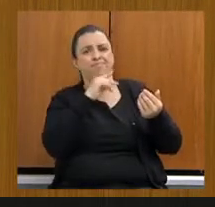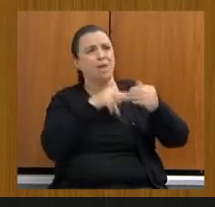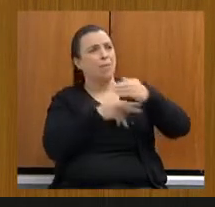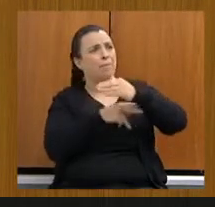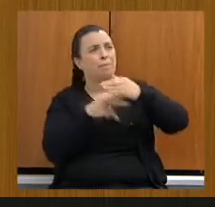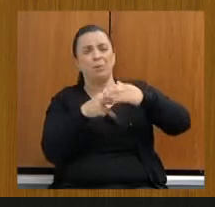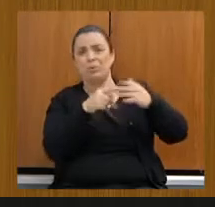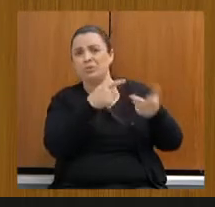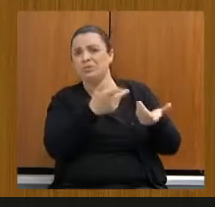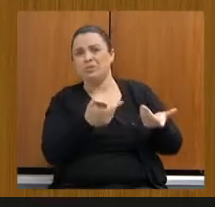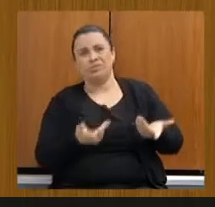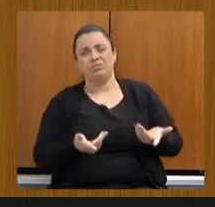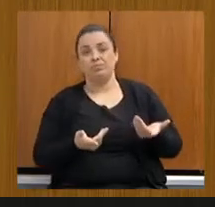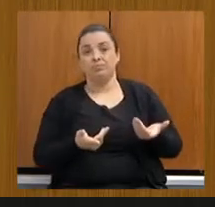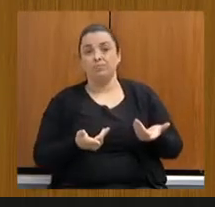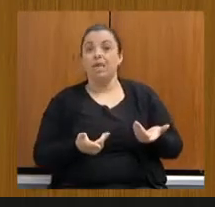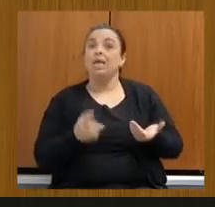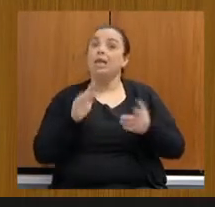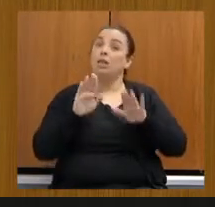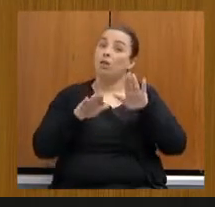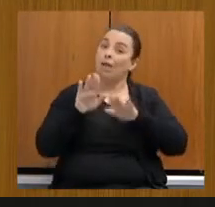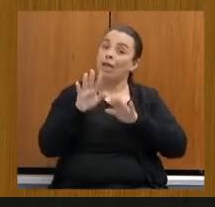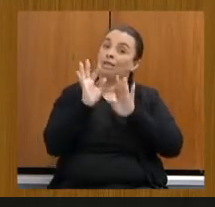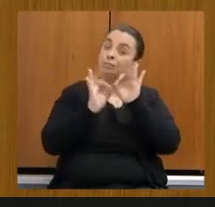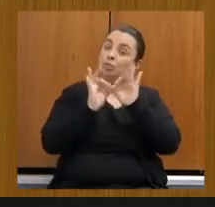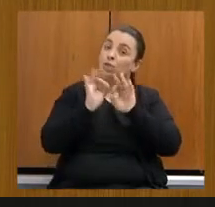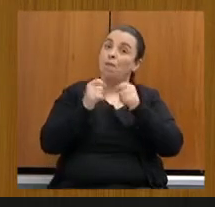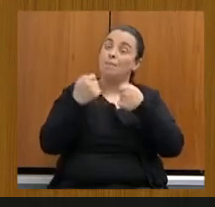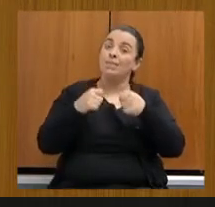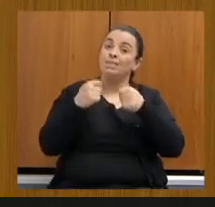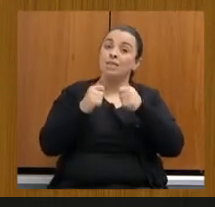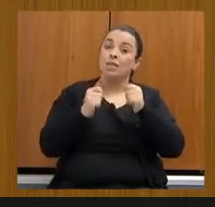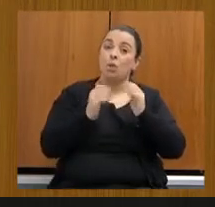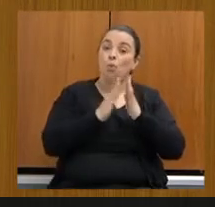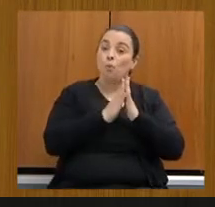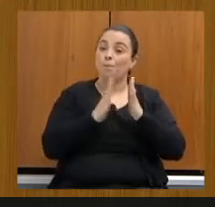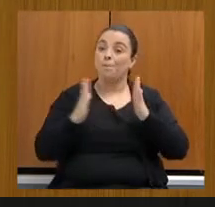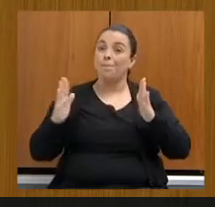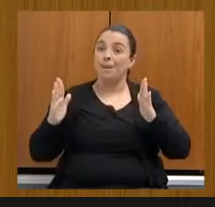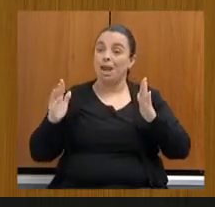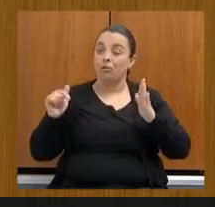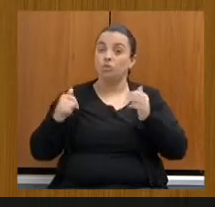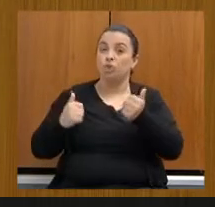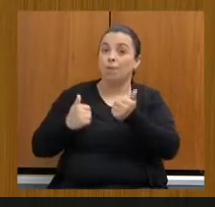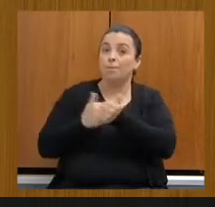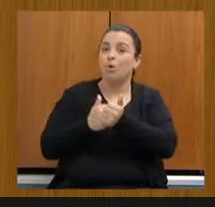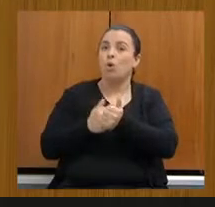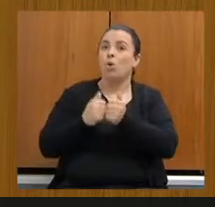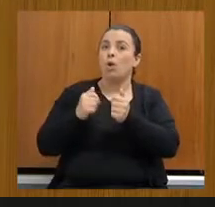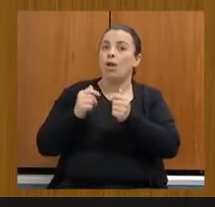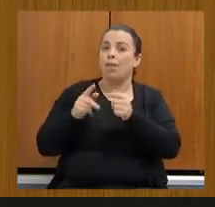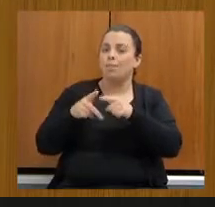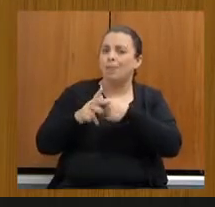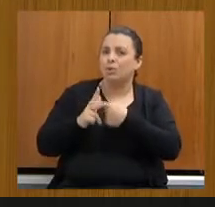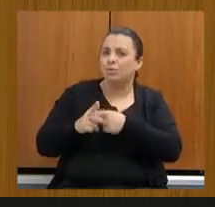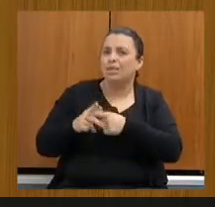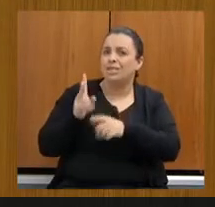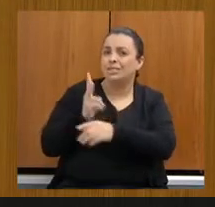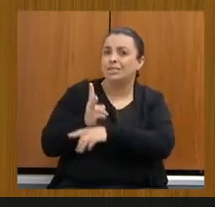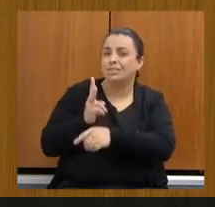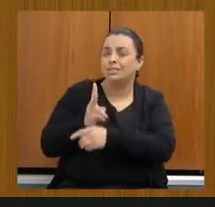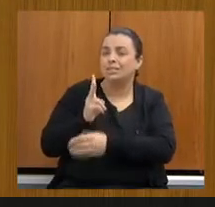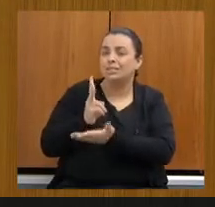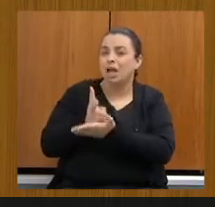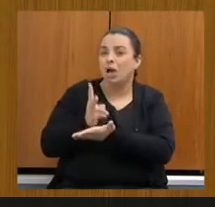colocados é num prazo maior vamos dizer de apoio manutenção porque o que se esperava naquela época que isso